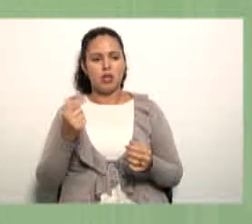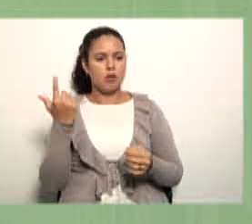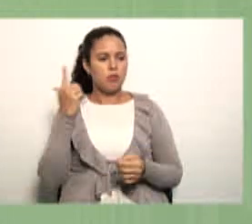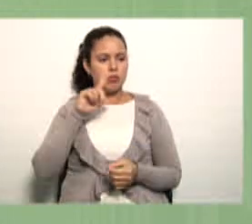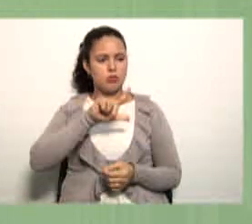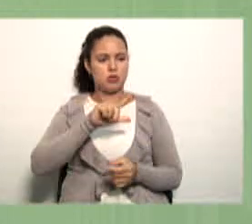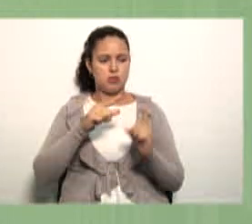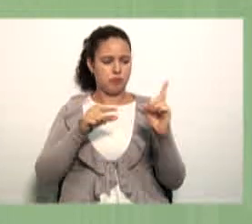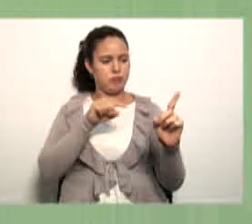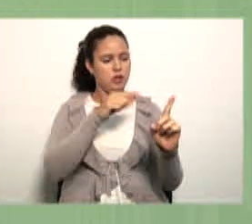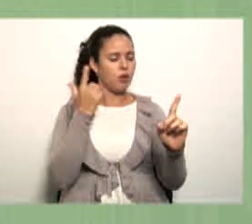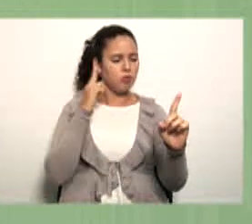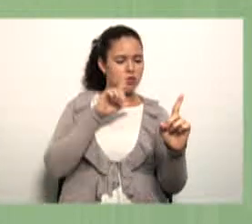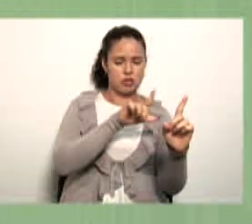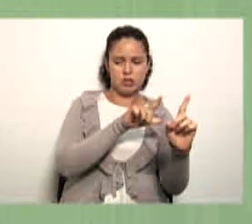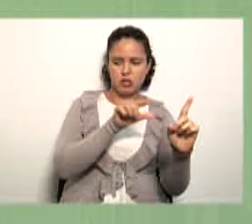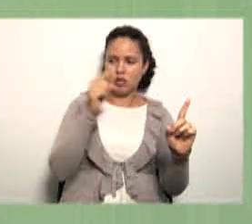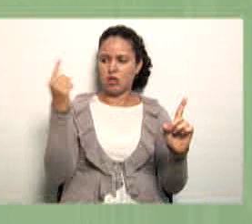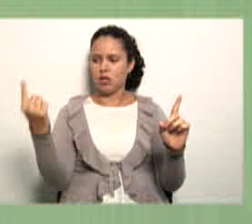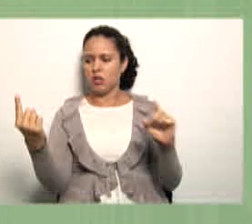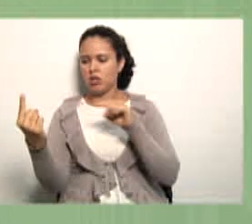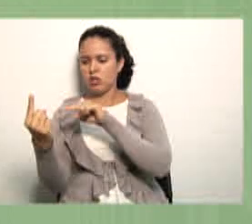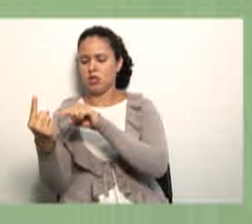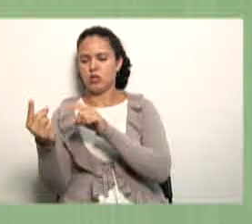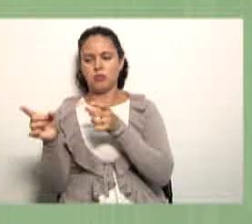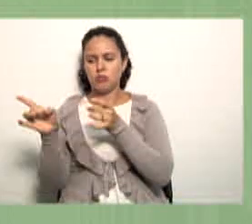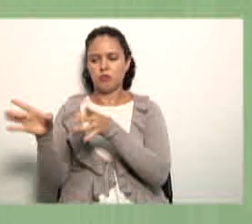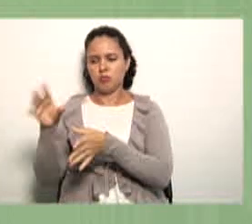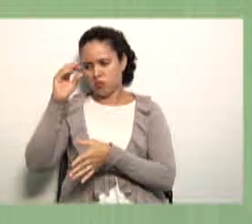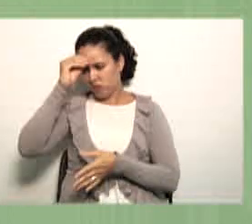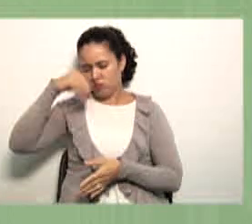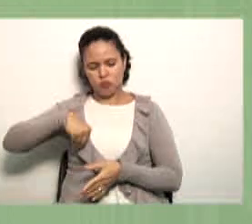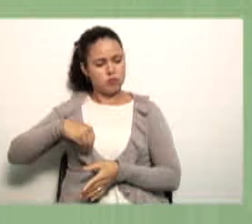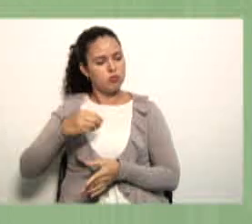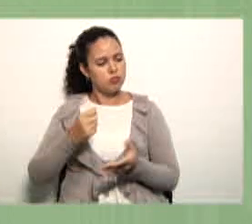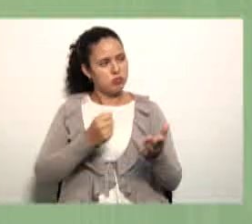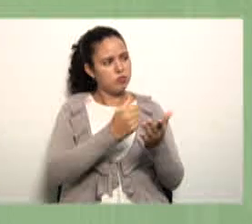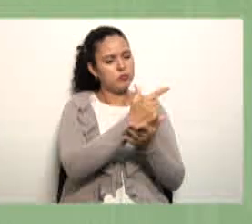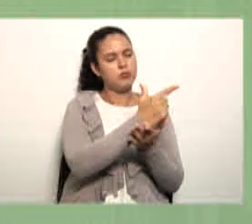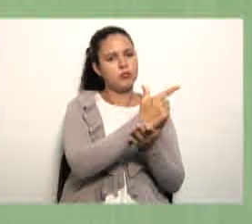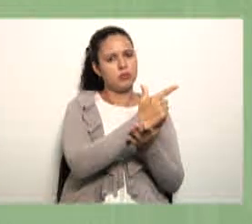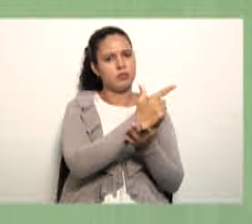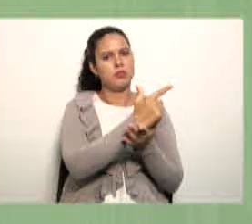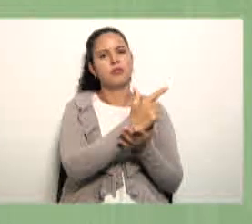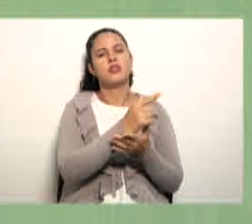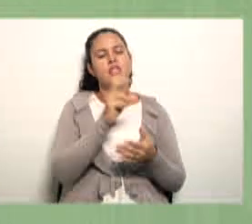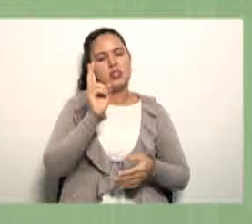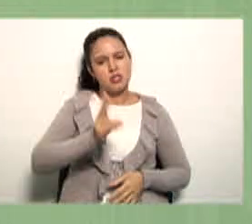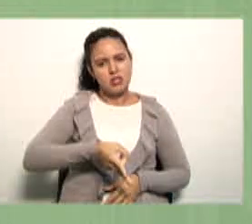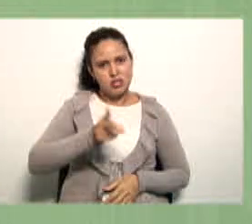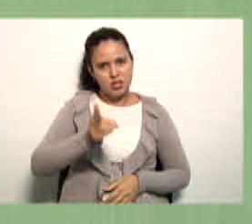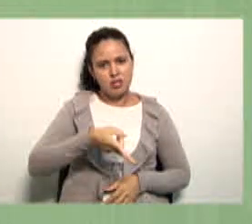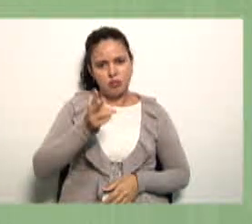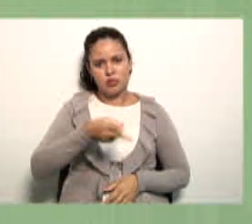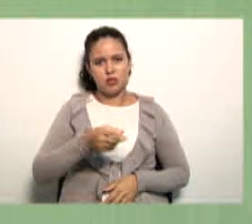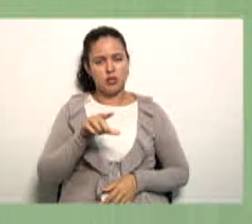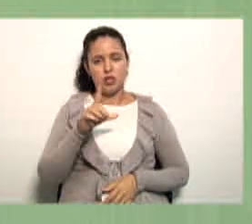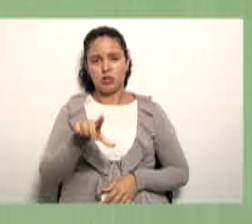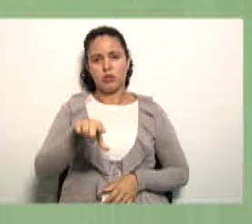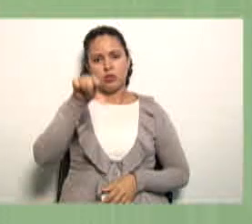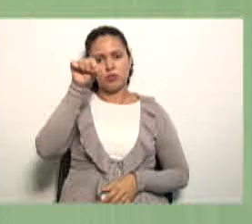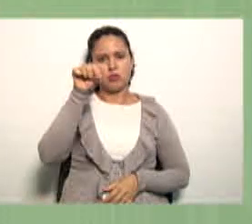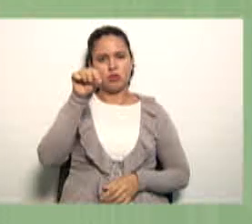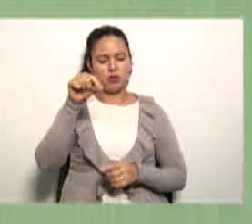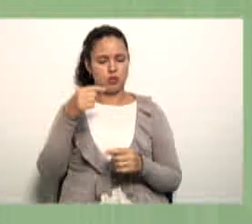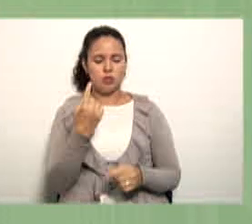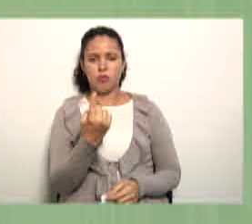outra. Ou seja, o custo de alguma coisa depende daquilo que desistimos para obtê-la. Por